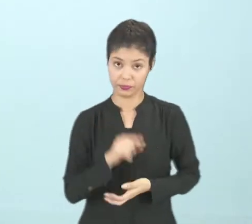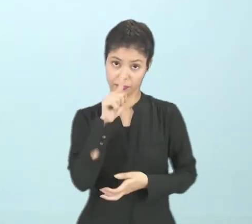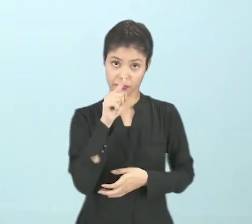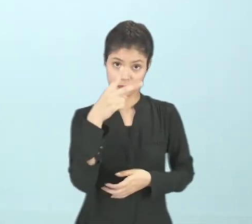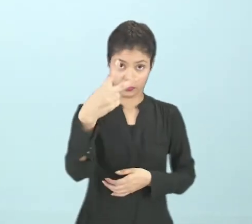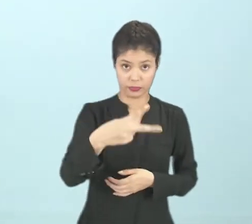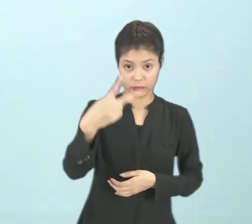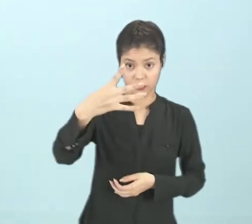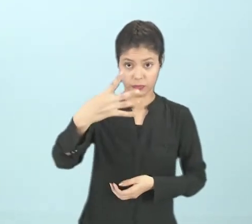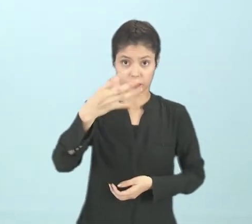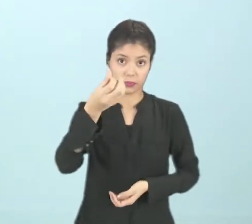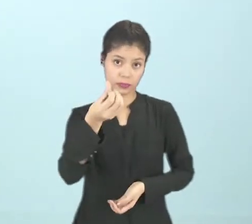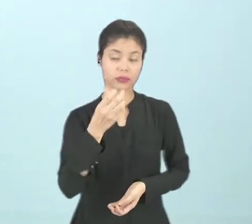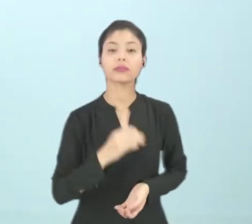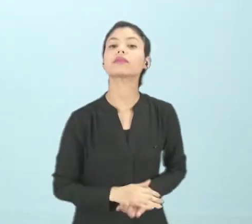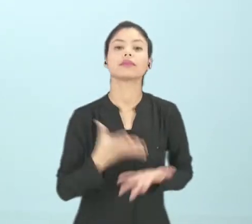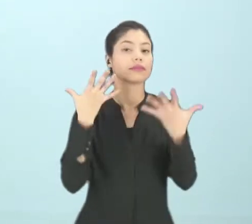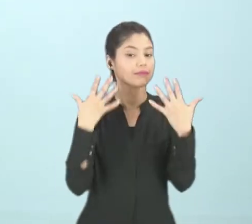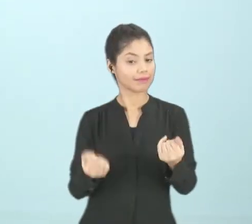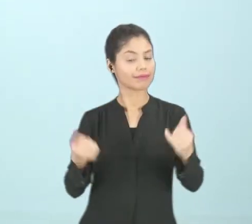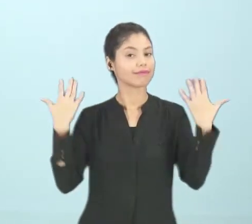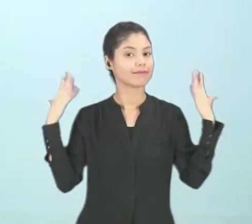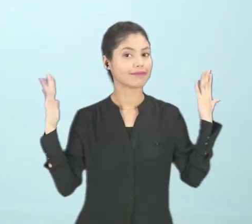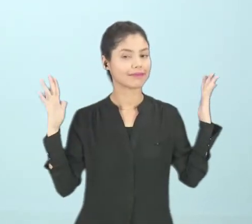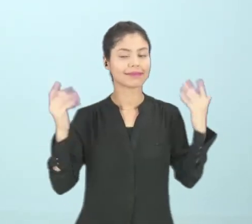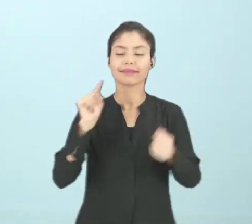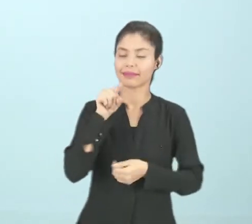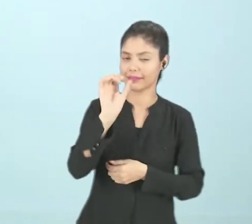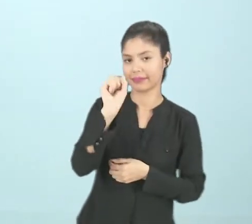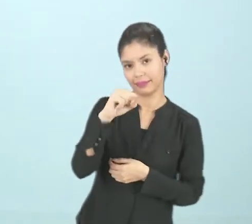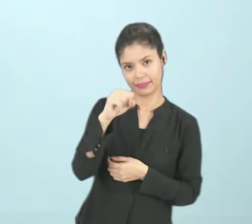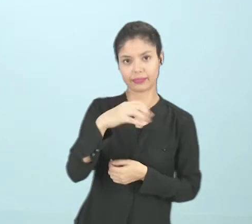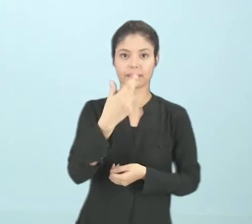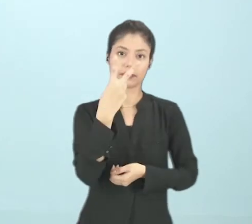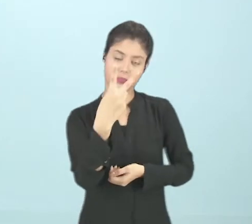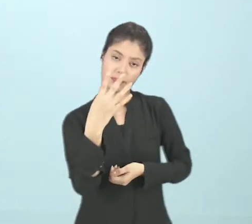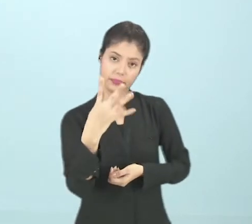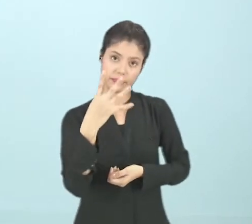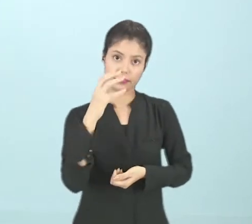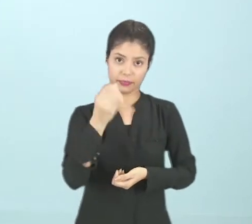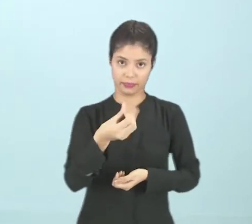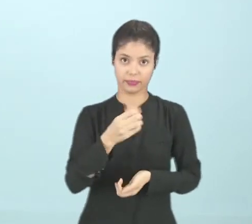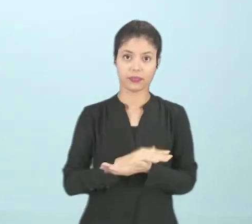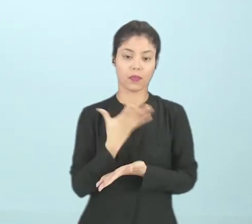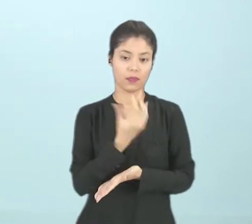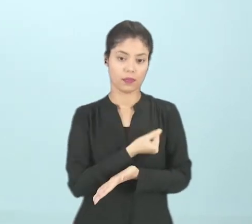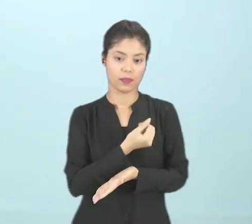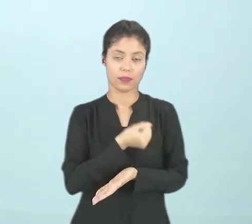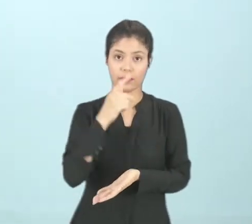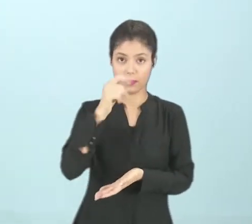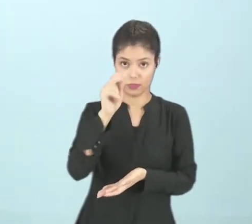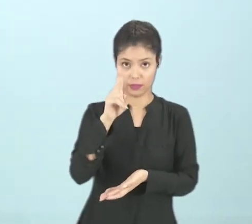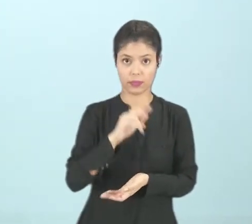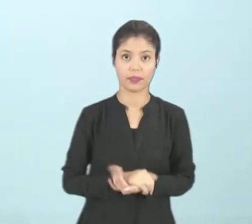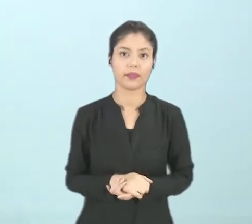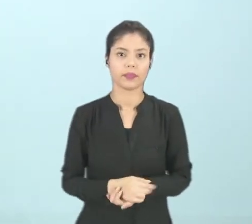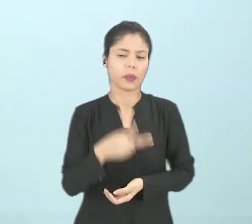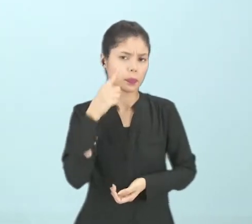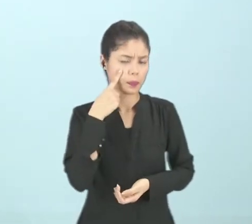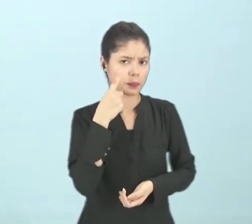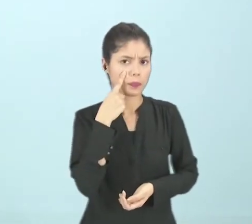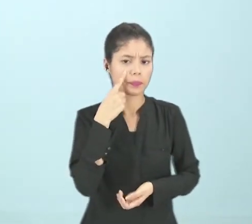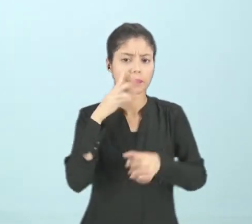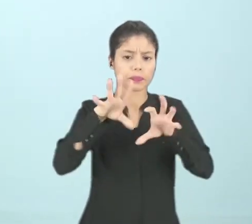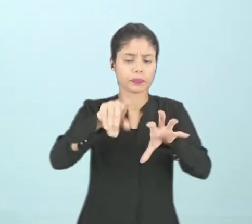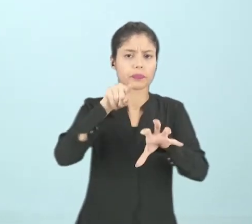disse 2, 4 e 6, você acertou. É isso mesmo. 2, 4 e 6 são os números pares. Então veja que aí